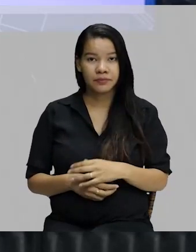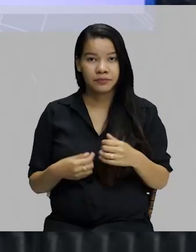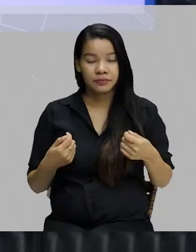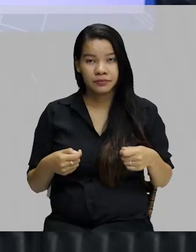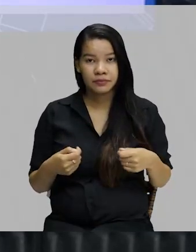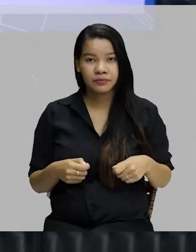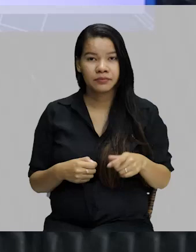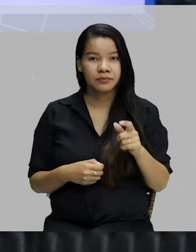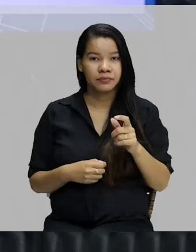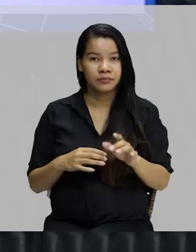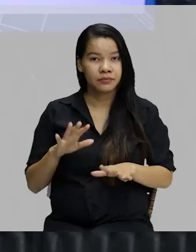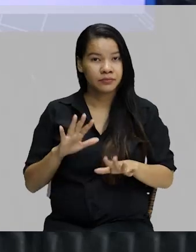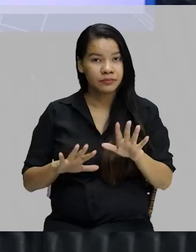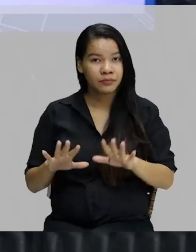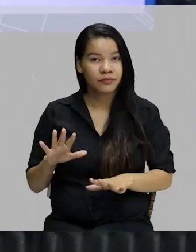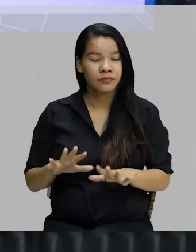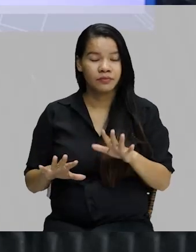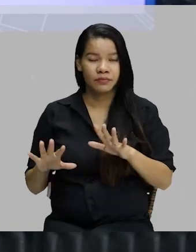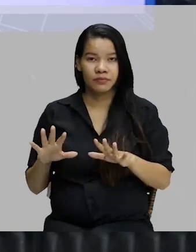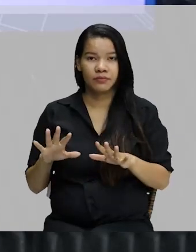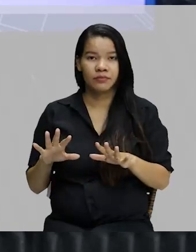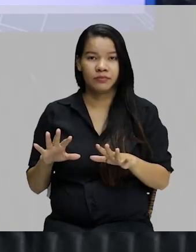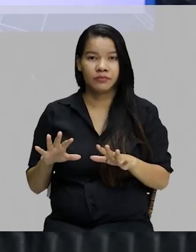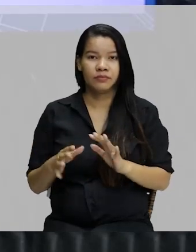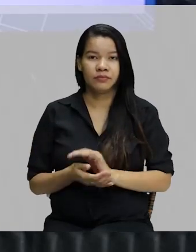ser tratado de uma forma